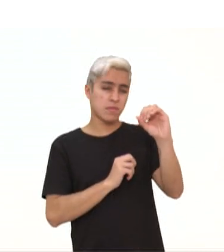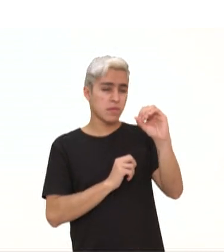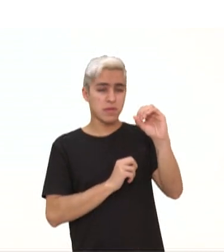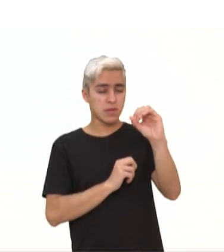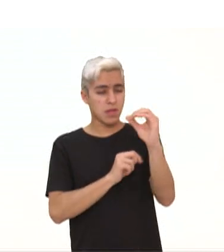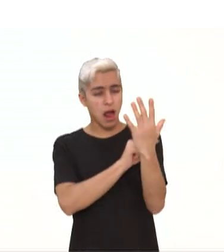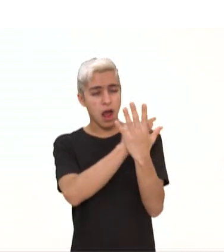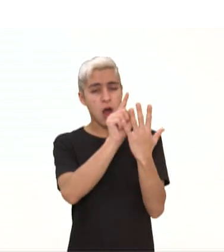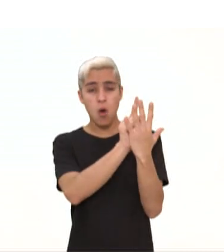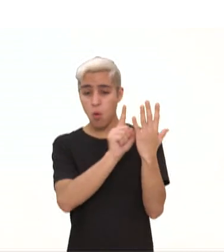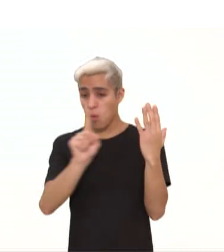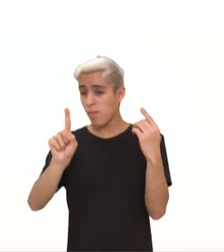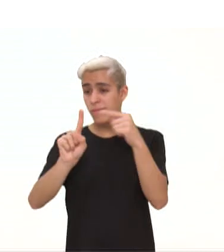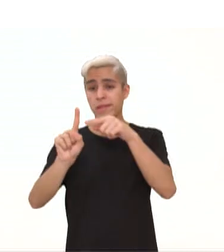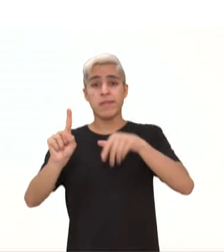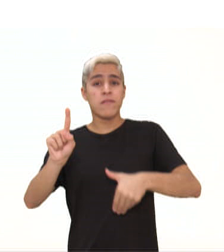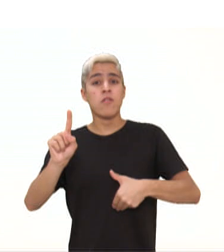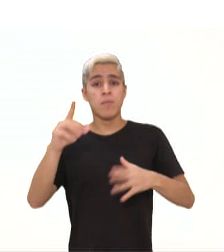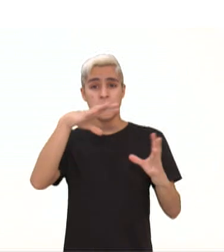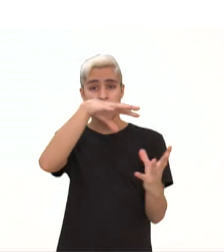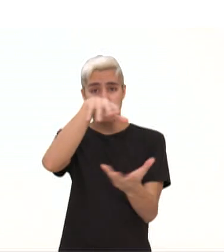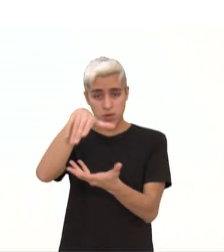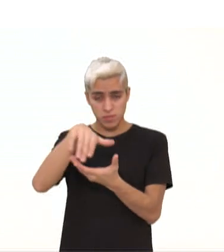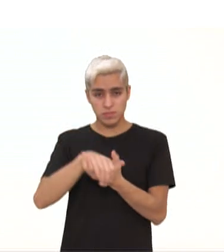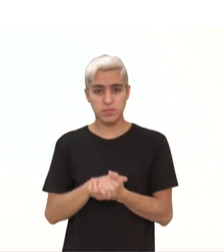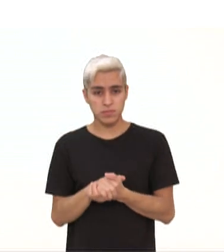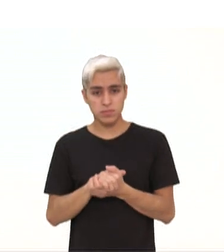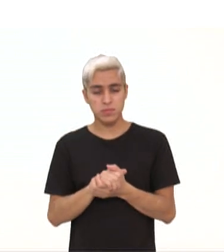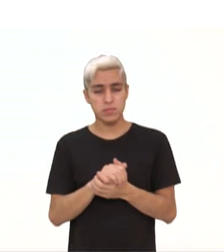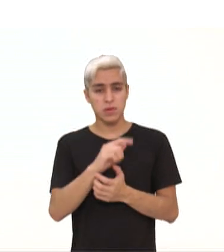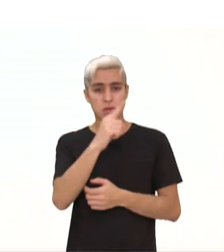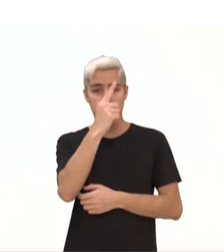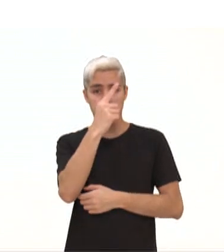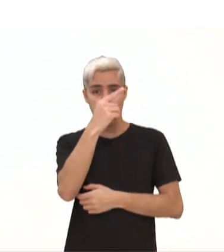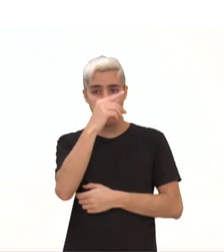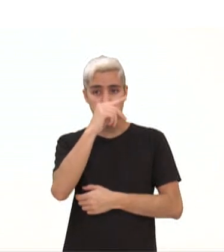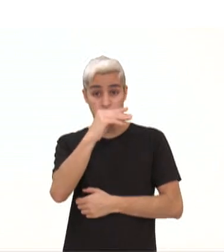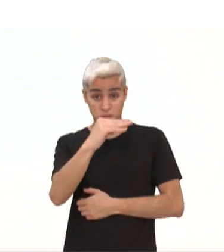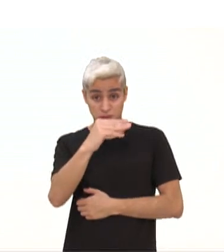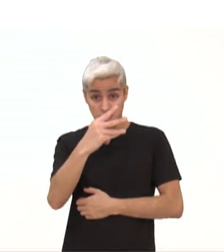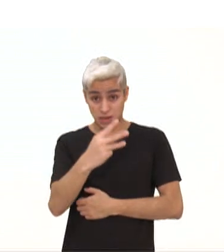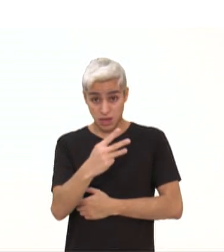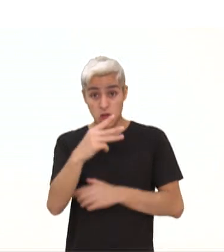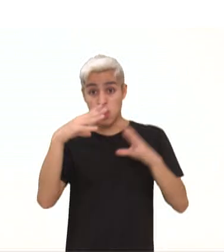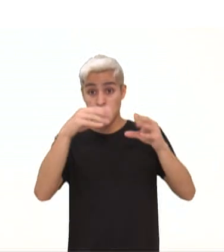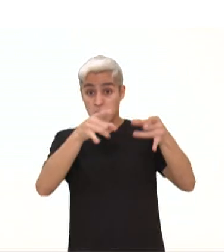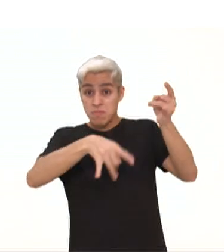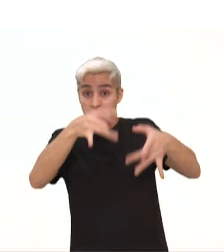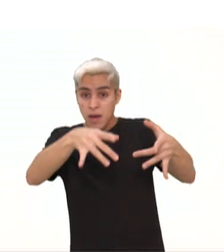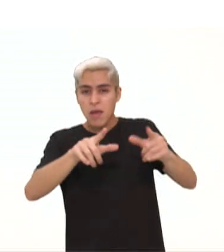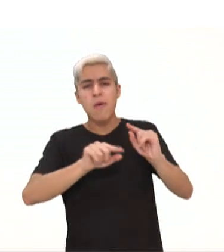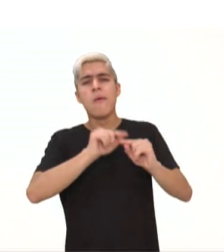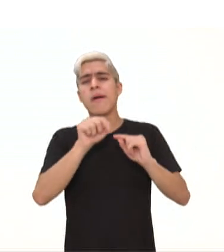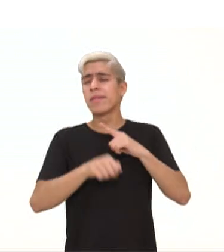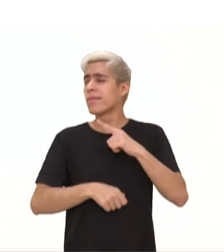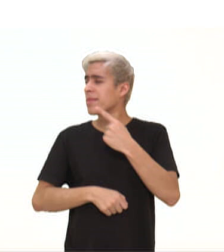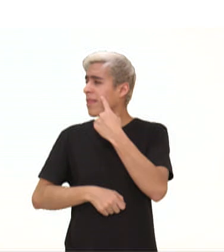outros 9, passam fome no mundo. 1/3 de tudo que é produzido é desperdiçado. O que nós vamos ter